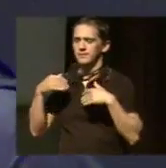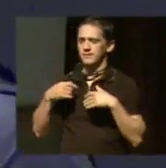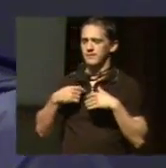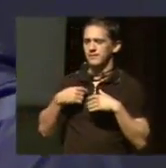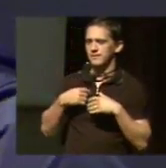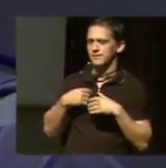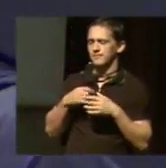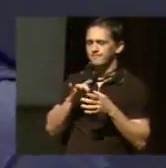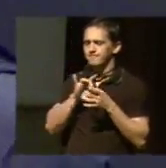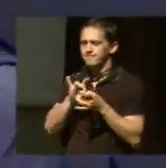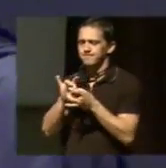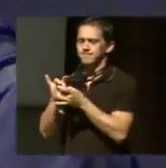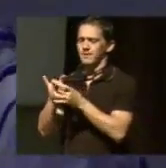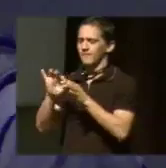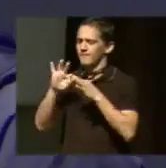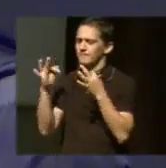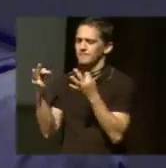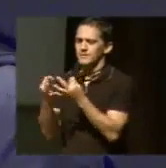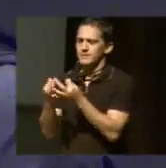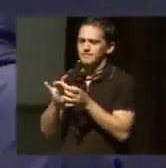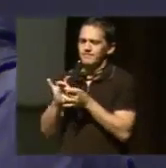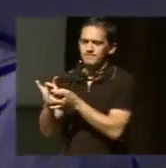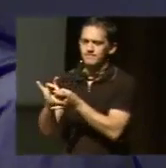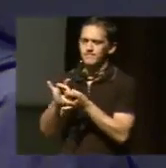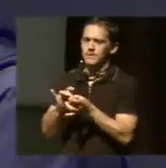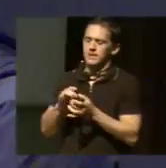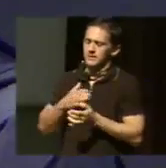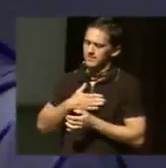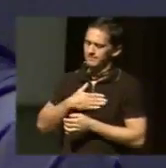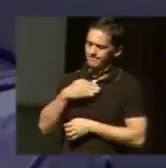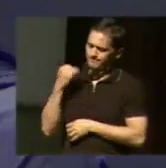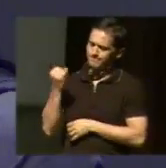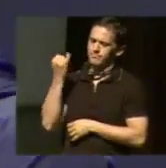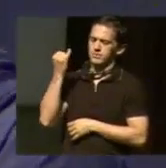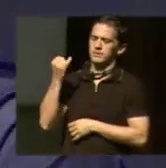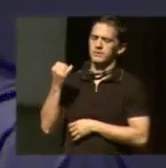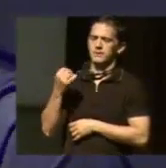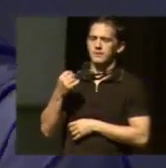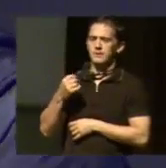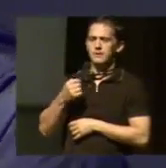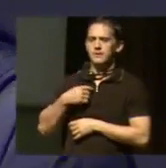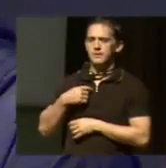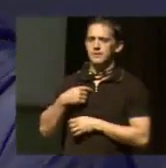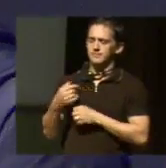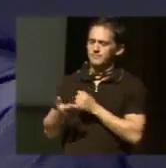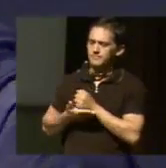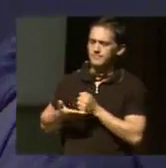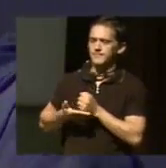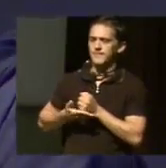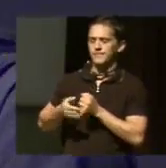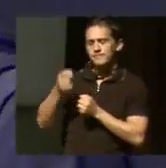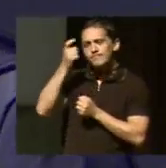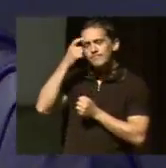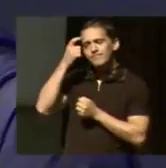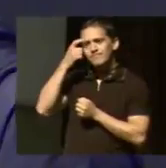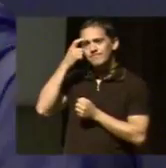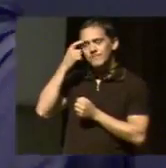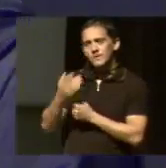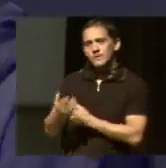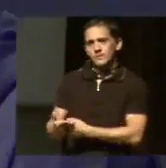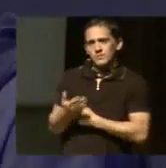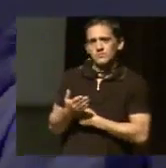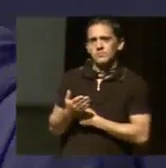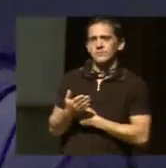valor da família. A família, para mim, é muito importante, é a base. Foi a minha base, continua sendo, e provavelmente vai ser a minha base